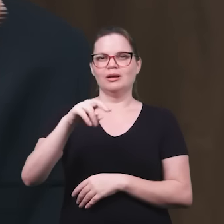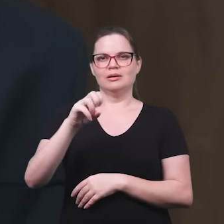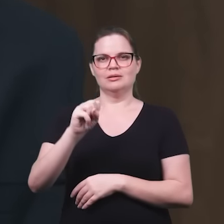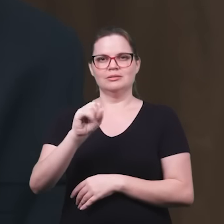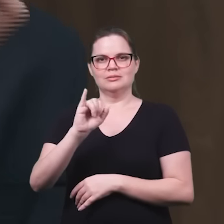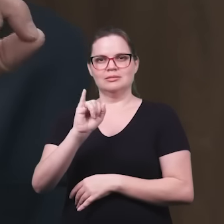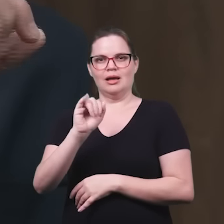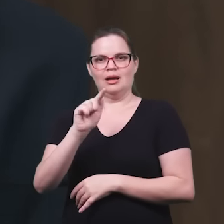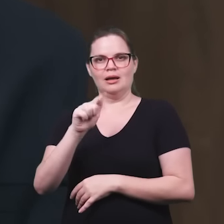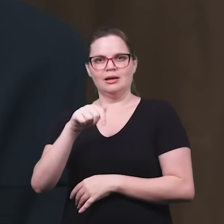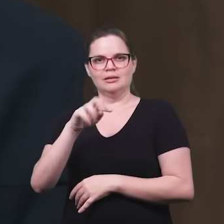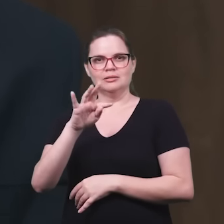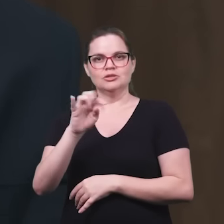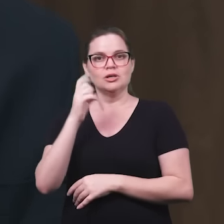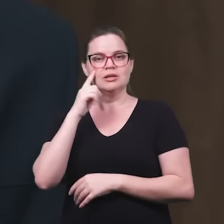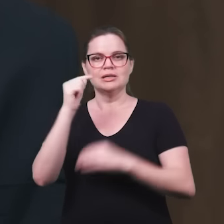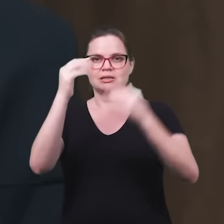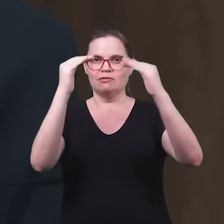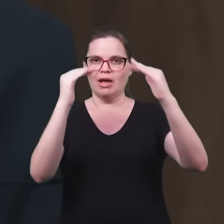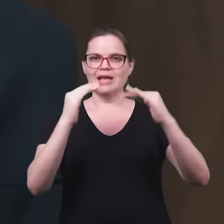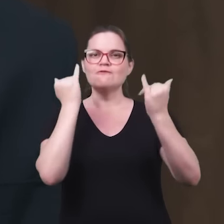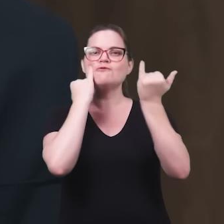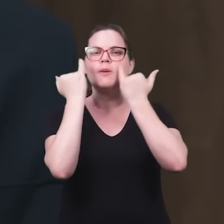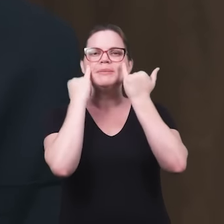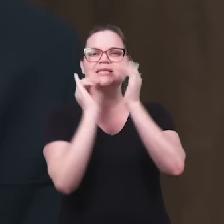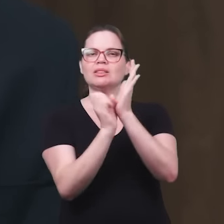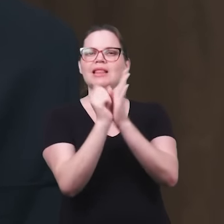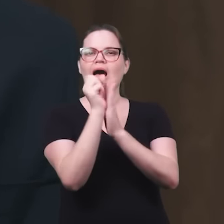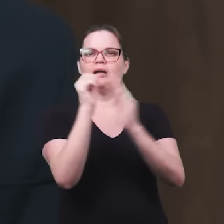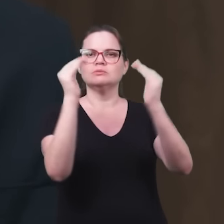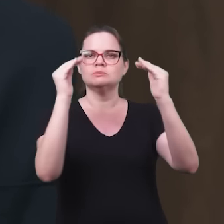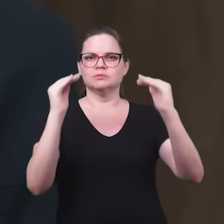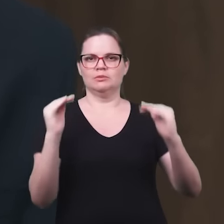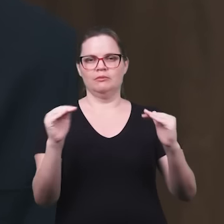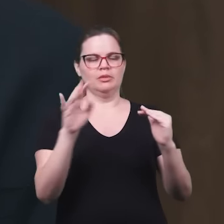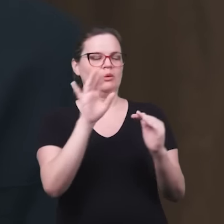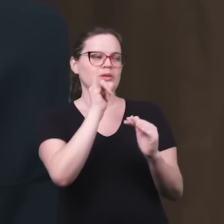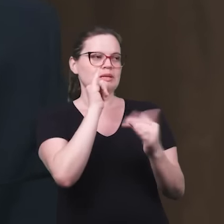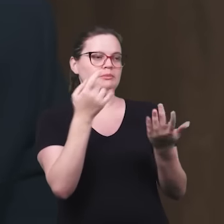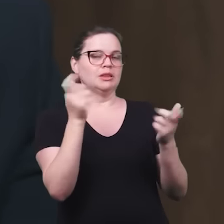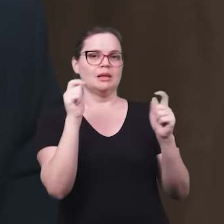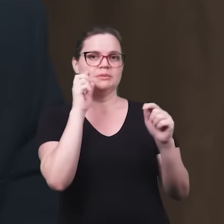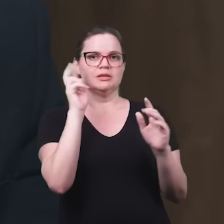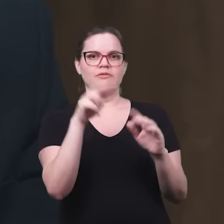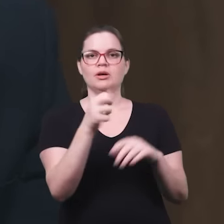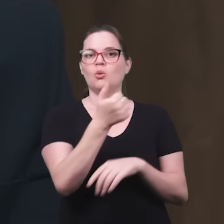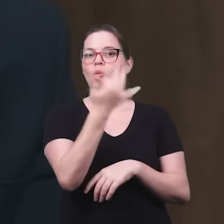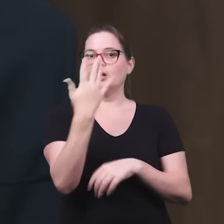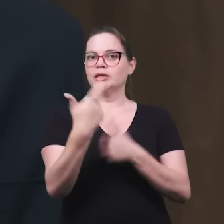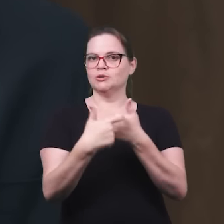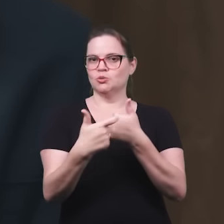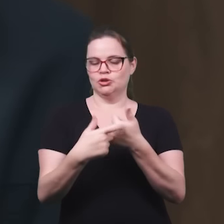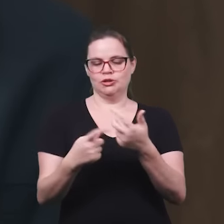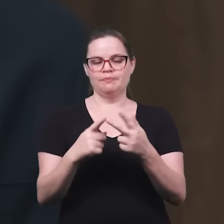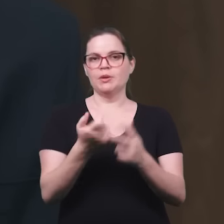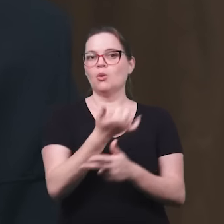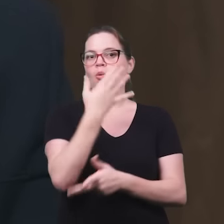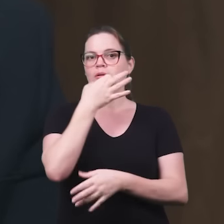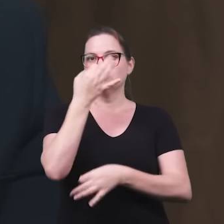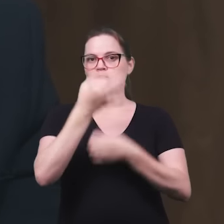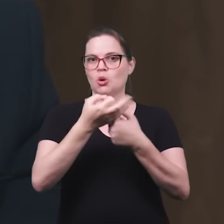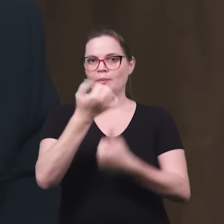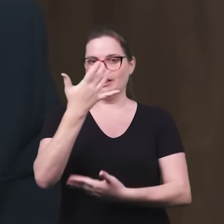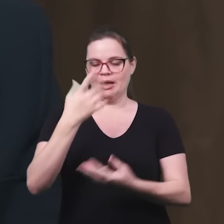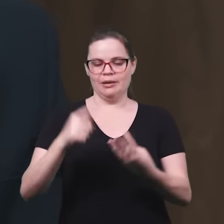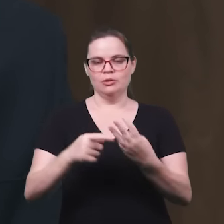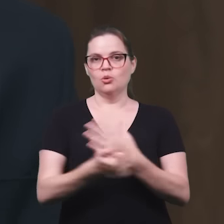acesso a um insight daquela postagem em que você consegue ver ali algumas coisas. Por exemplo, quantas curtidas, quantos comentários,